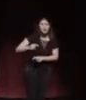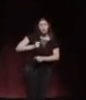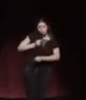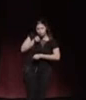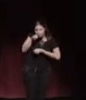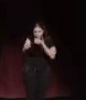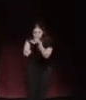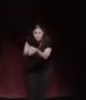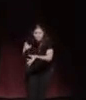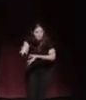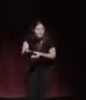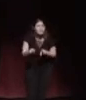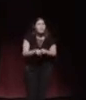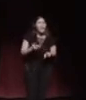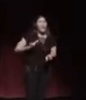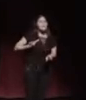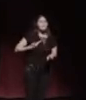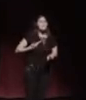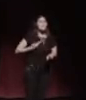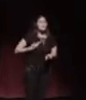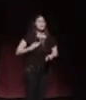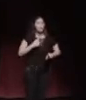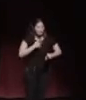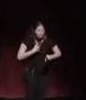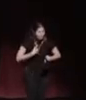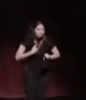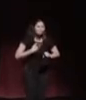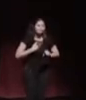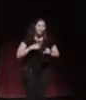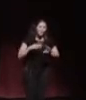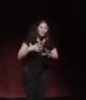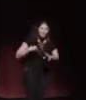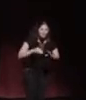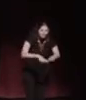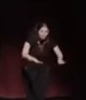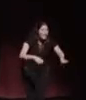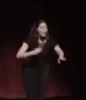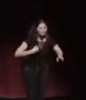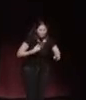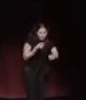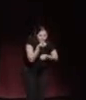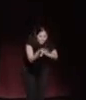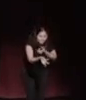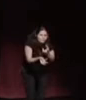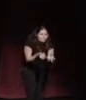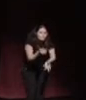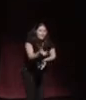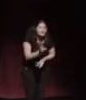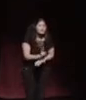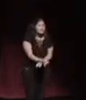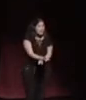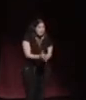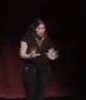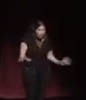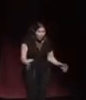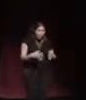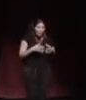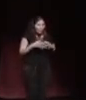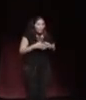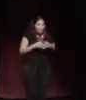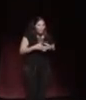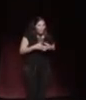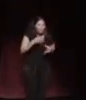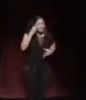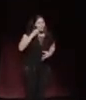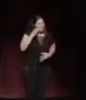quando estamos num parque, por exemplo. As minhas experiências da infância são sempre comunitárias. Porém, na vida